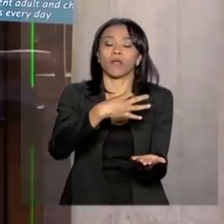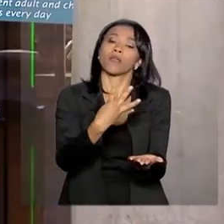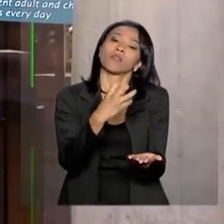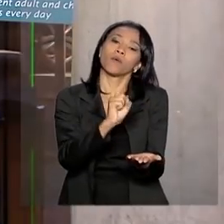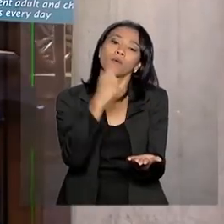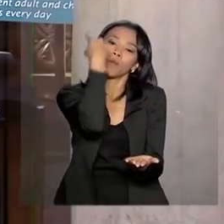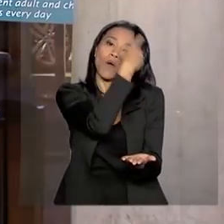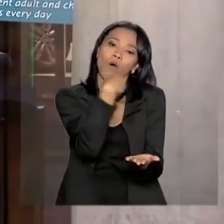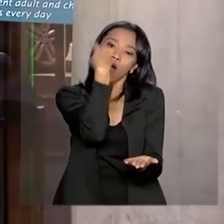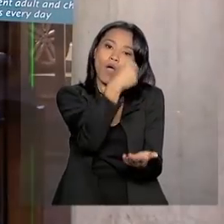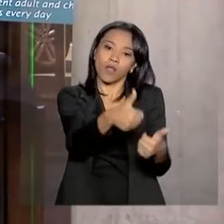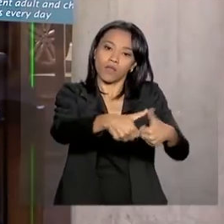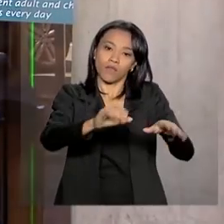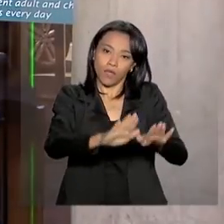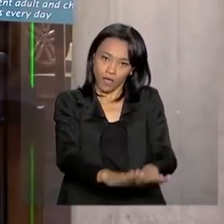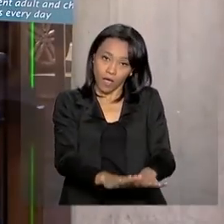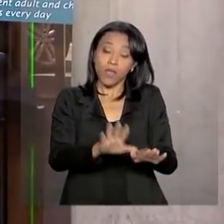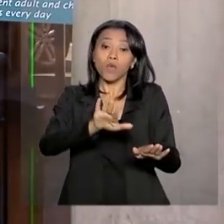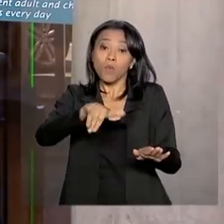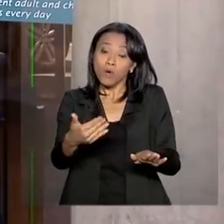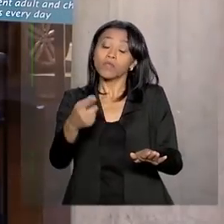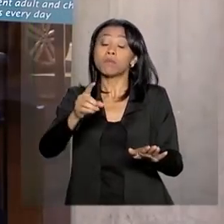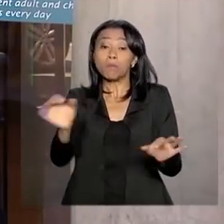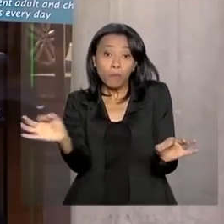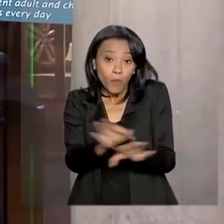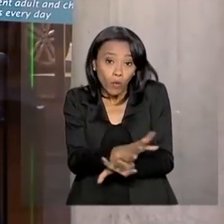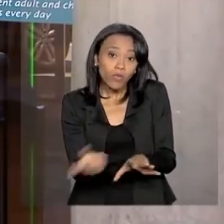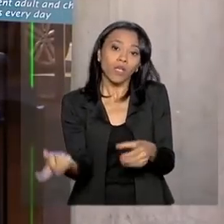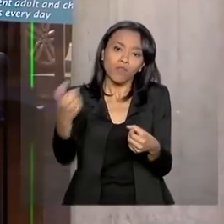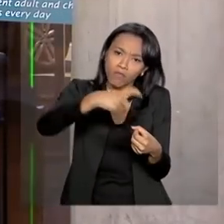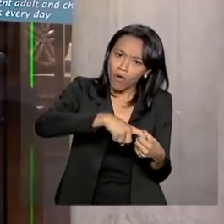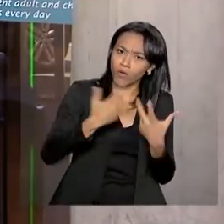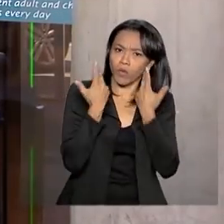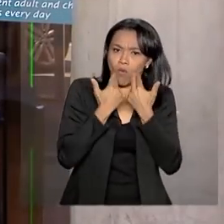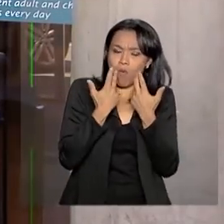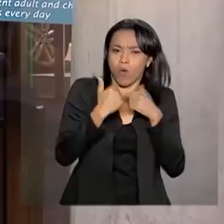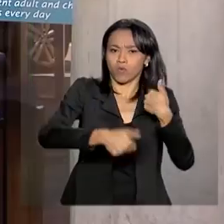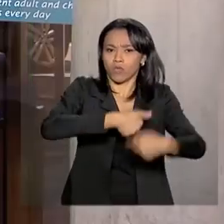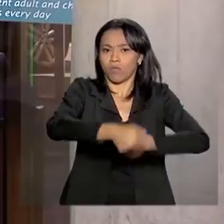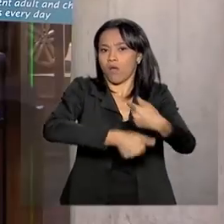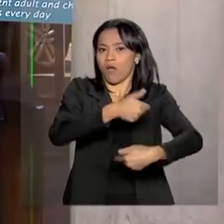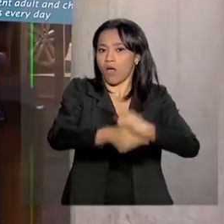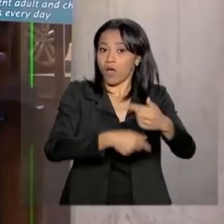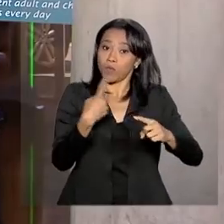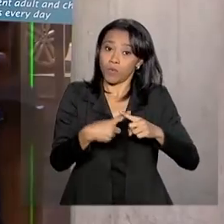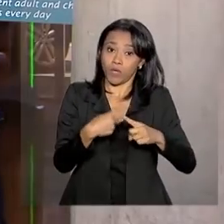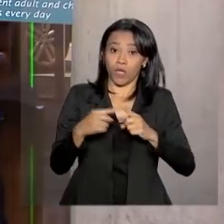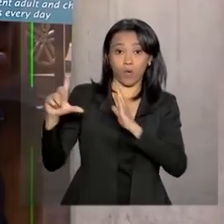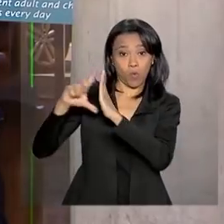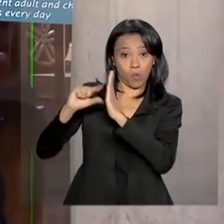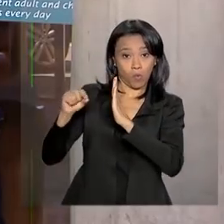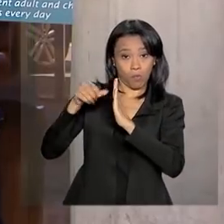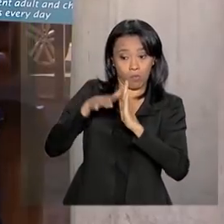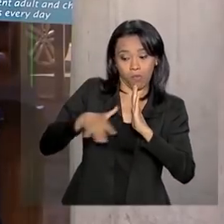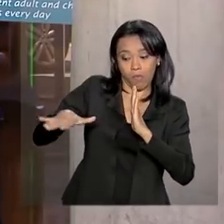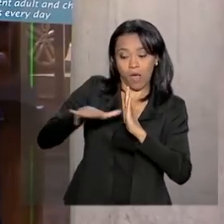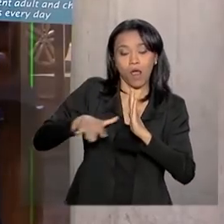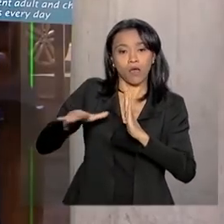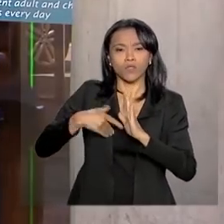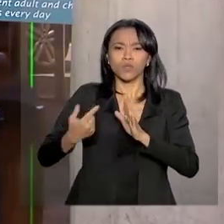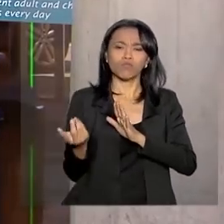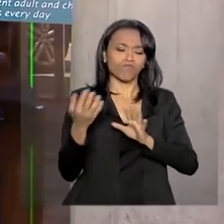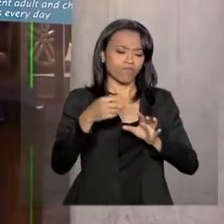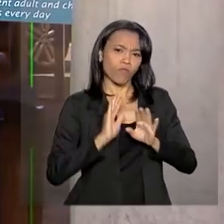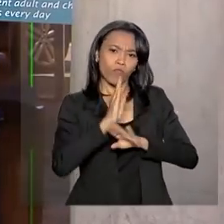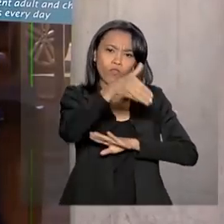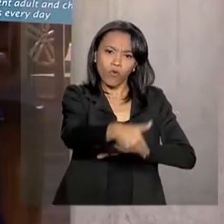ao quarto. Quando isso acontecer, ele retoma as atividades como presidente da República, já que o Palácio do Planalto montou uma estrutura, um